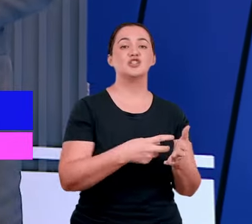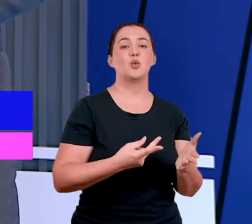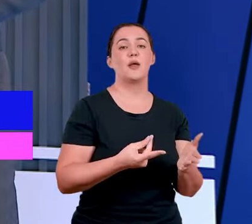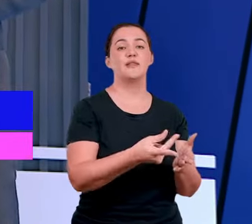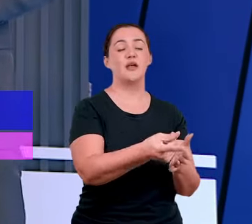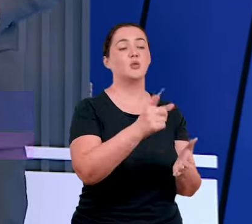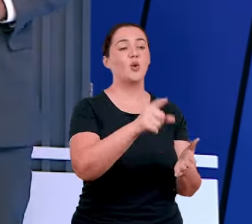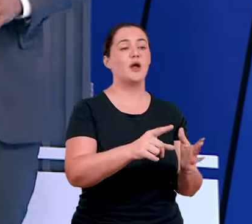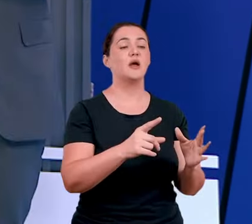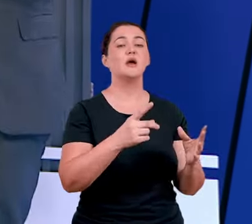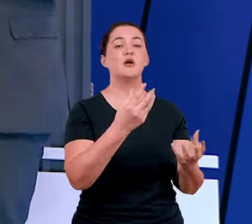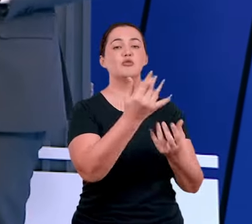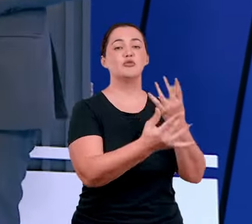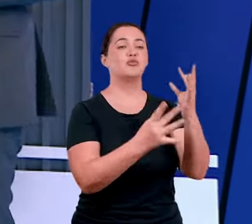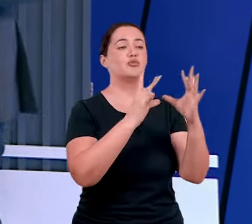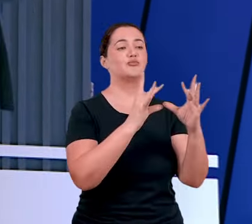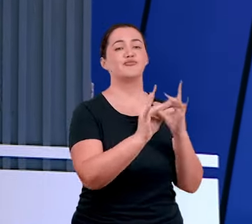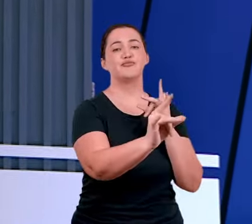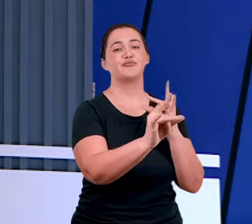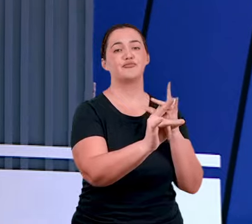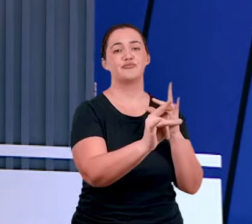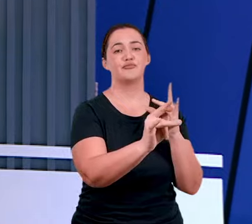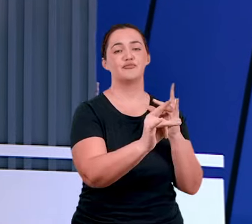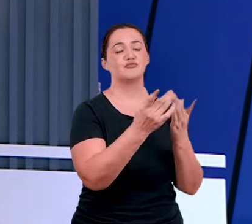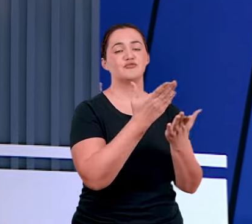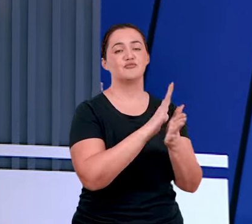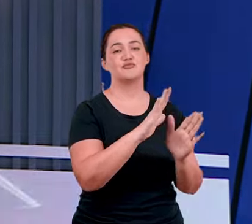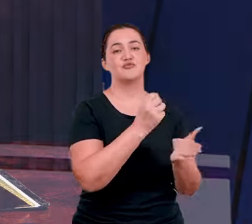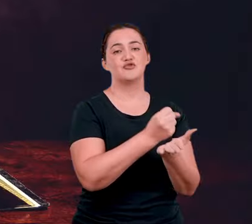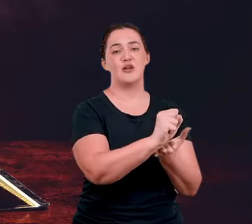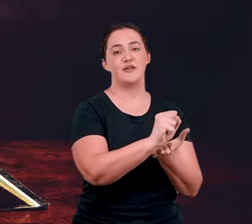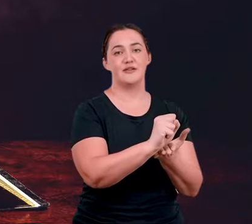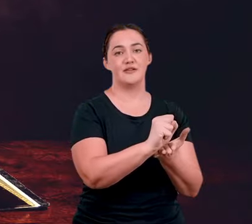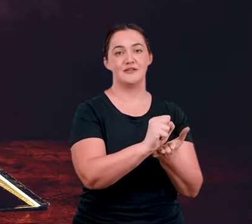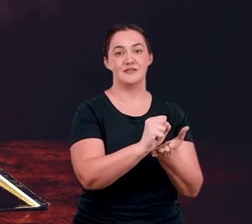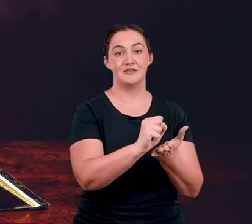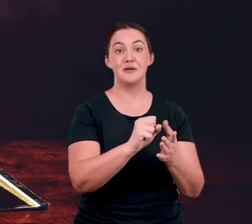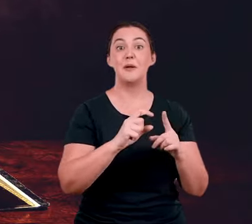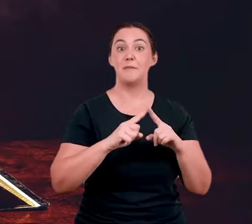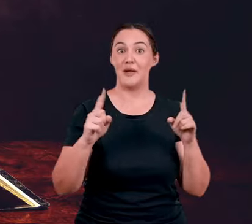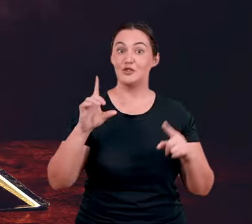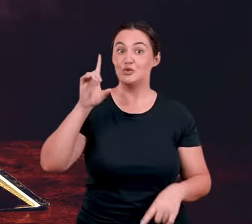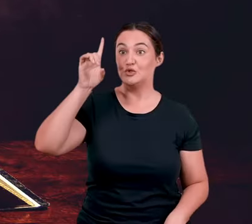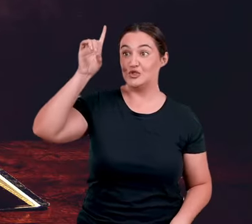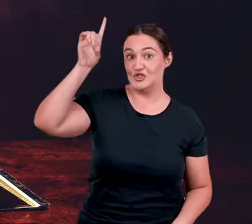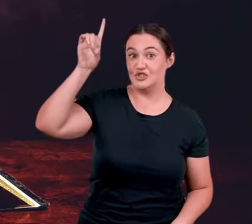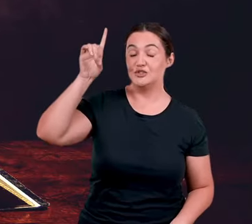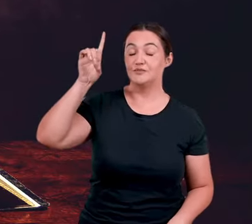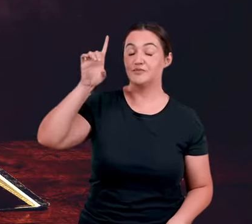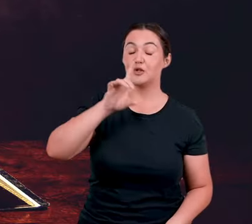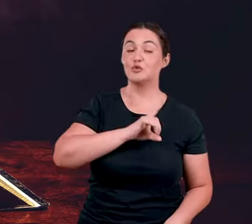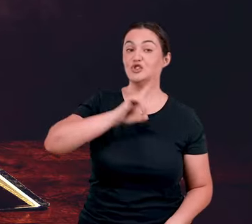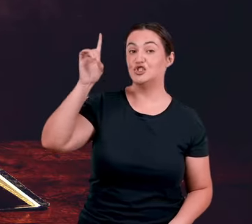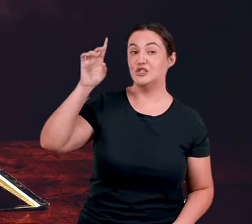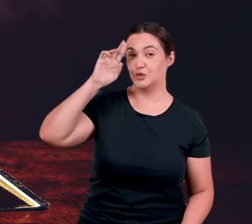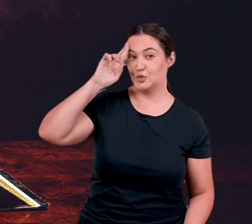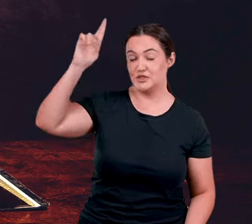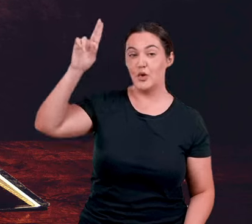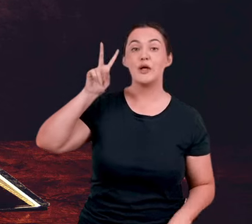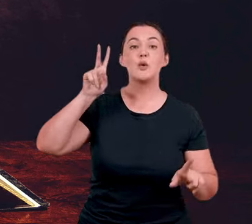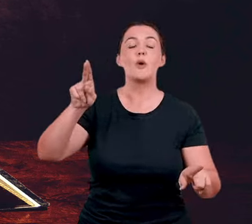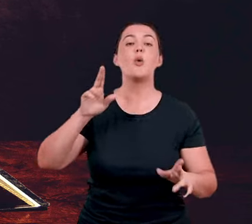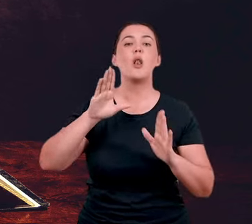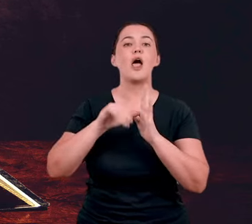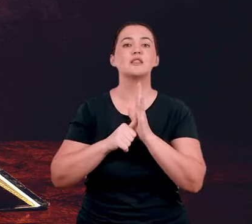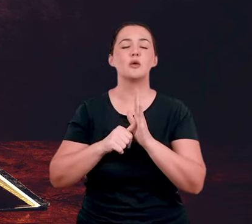o pecado será consumado eternamente, diz a Bíblia. Porém o dia do Senhor virá como um ladrão.